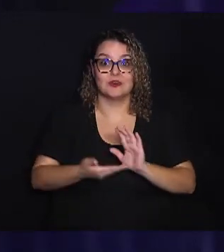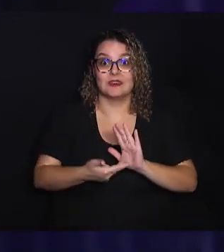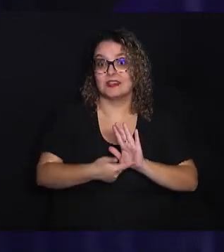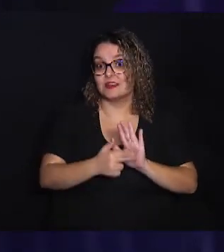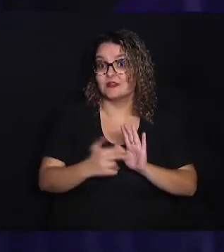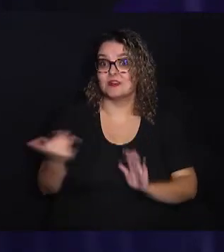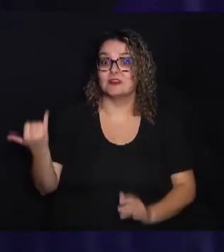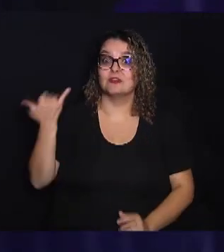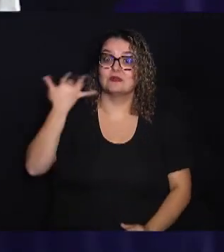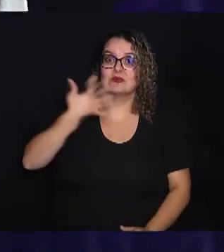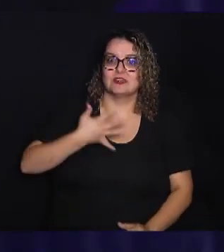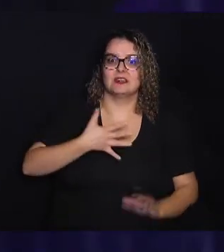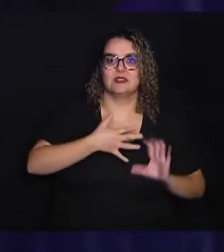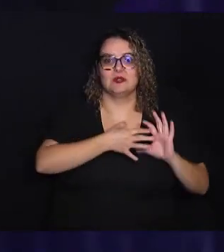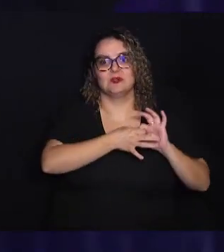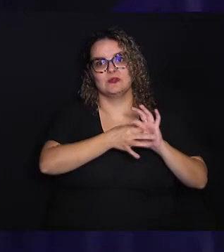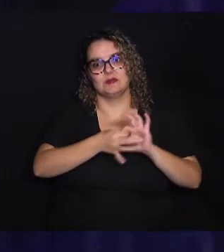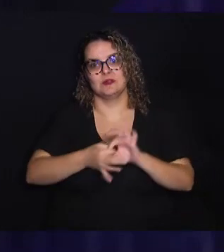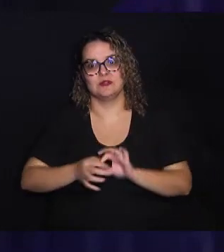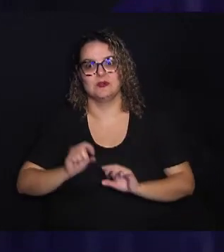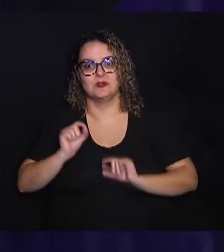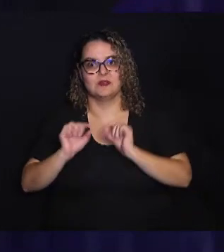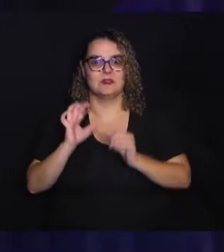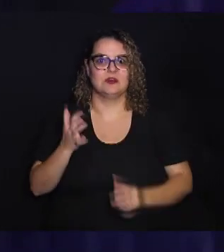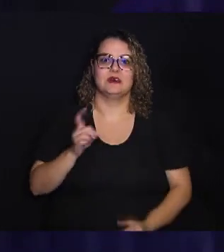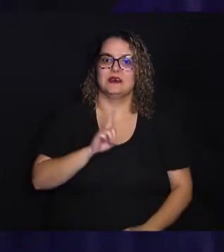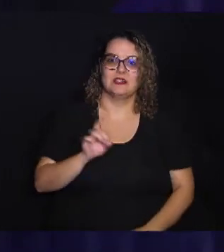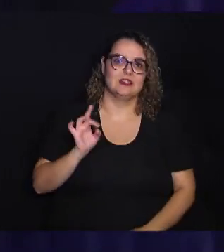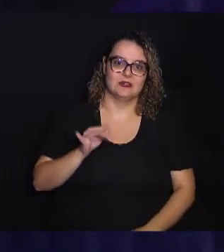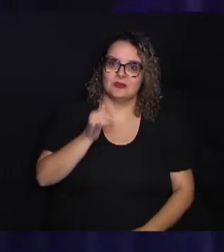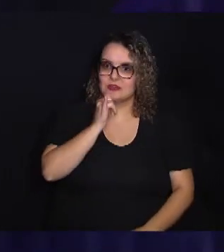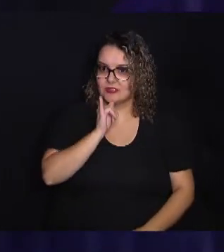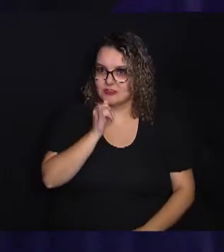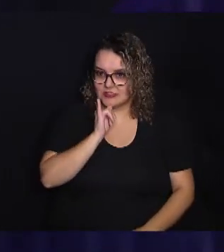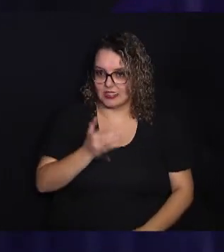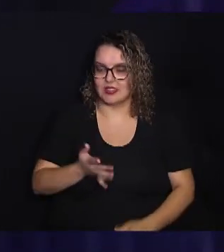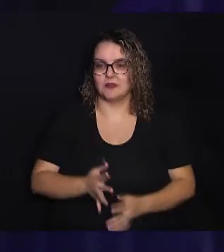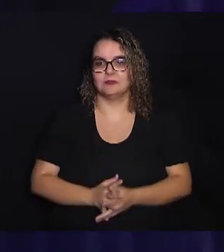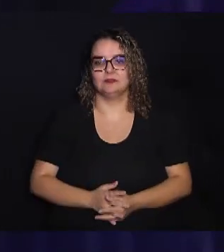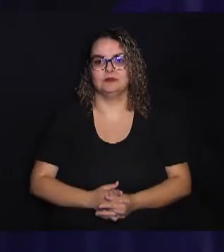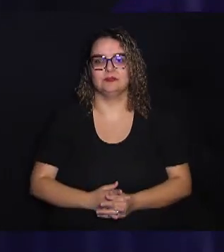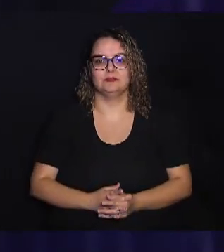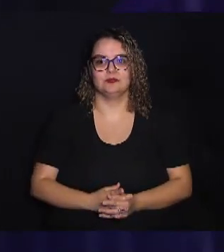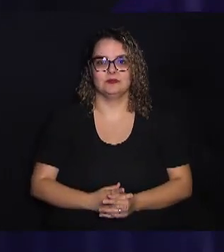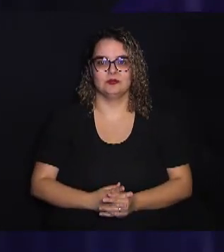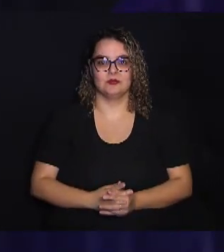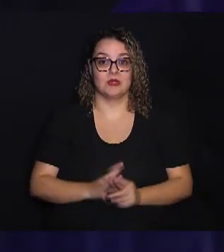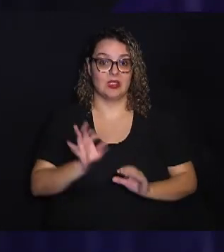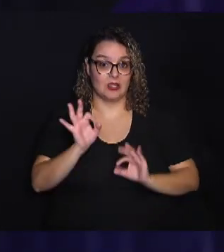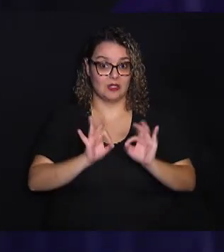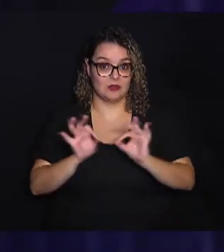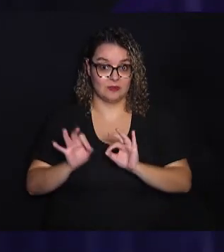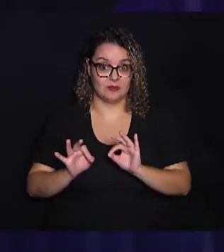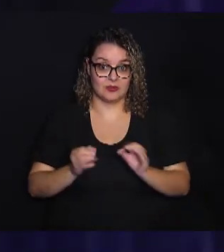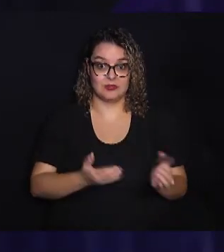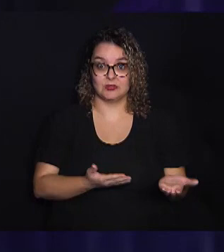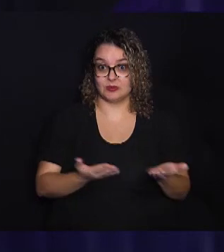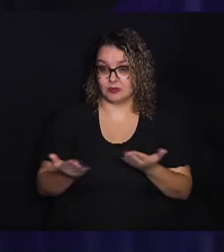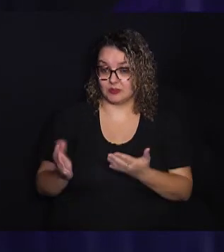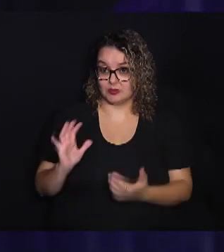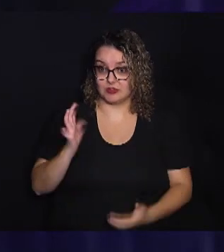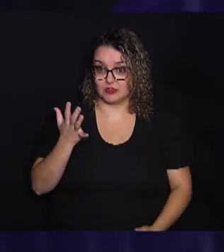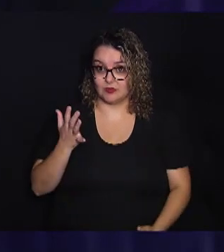Que é contextualizar algo que vai acontecer, não apenas narrar, né? E a gente separou um pedacinho do espetáculo que aconteceu